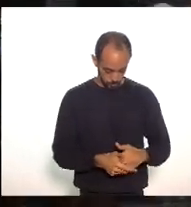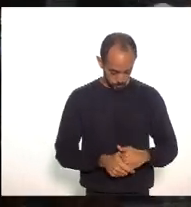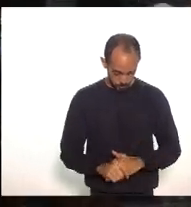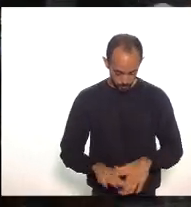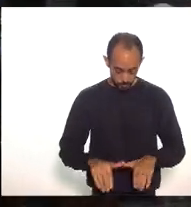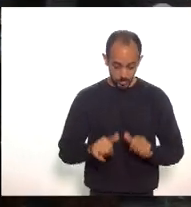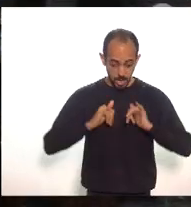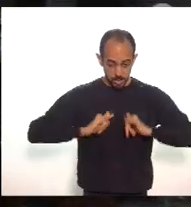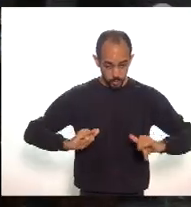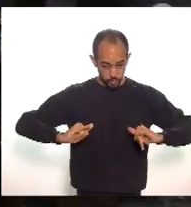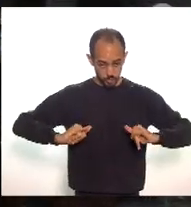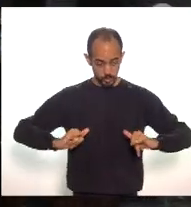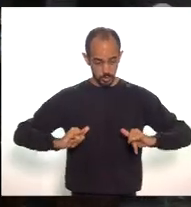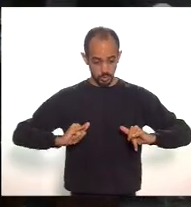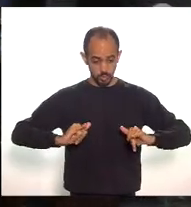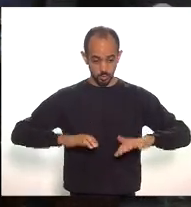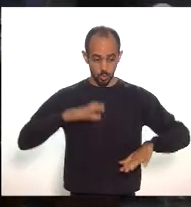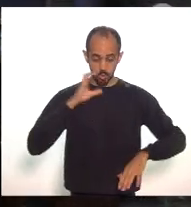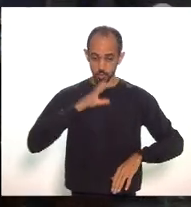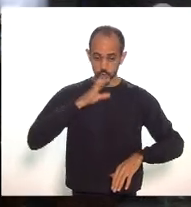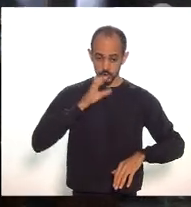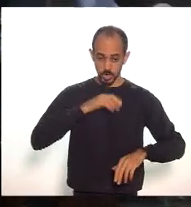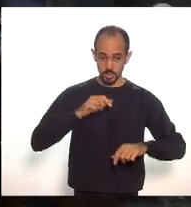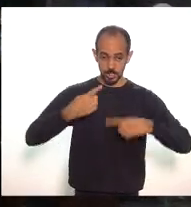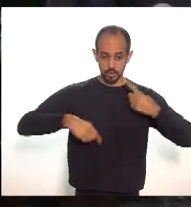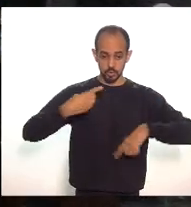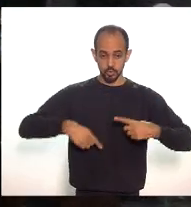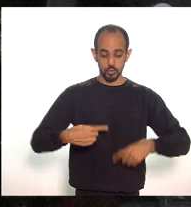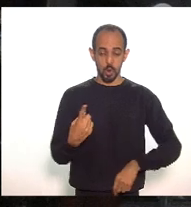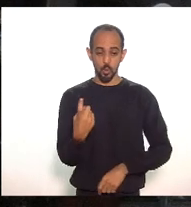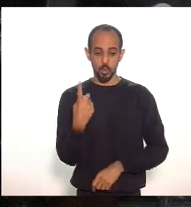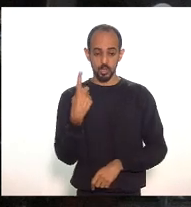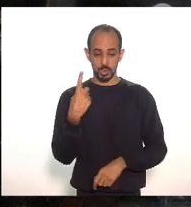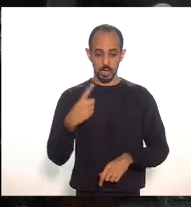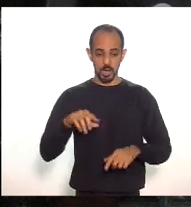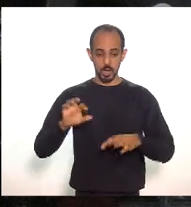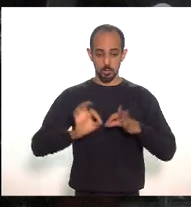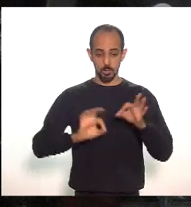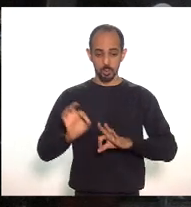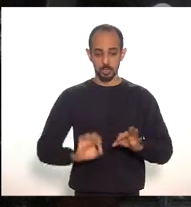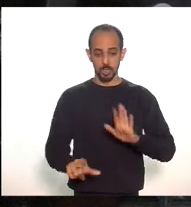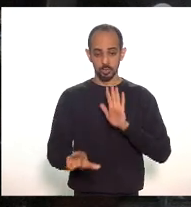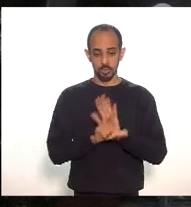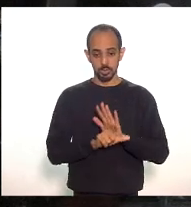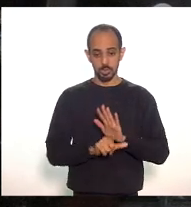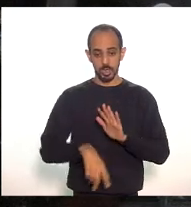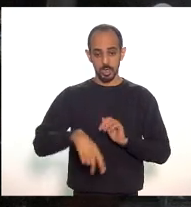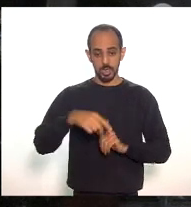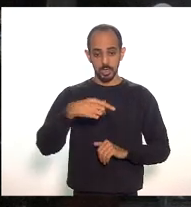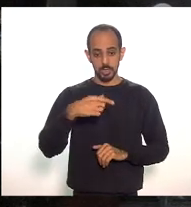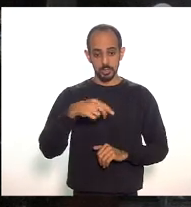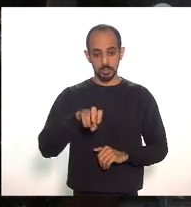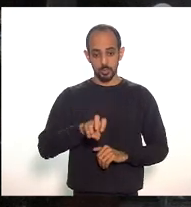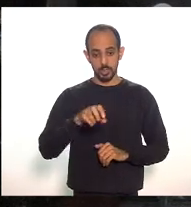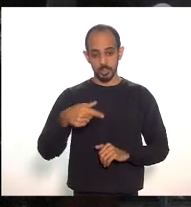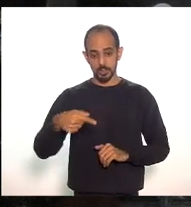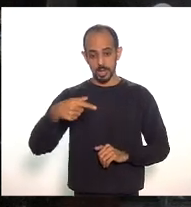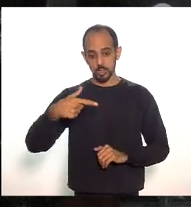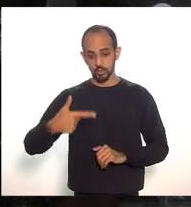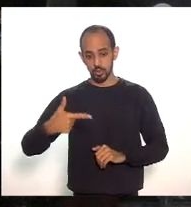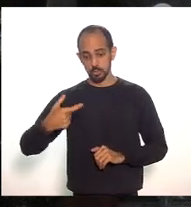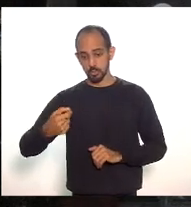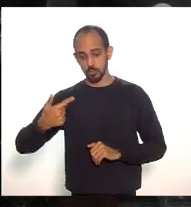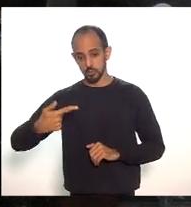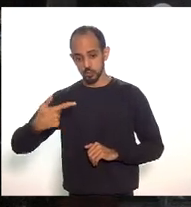o anúncio em regime de urgência em discussão única projeto de decreto legislativo número 57 2021